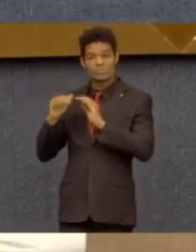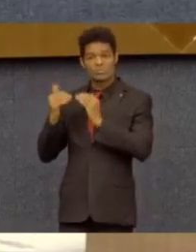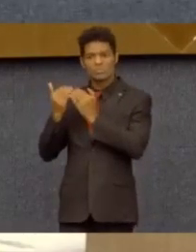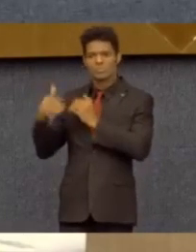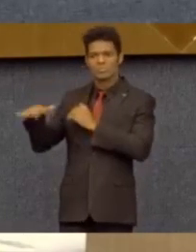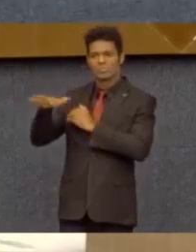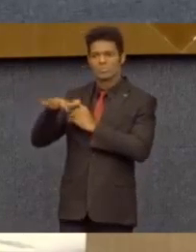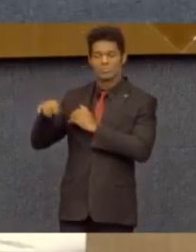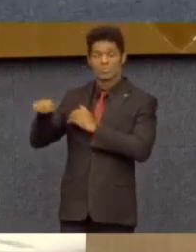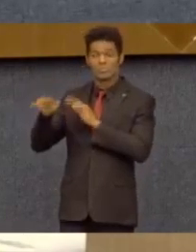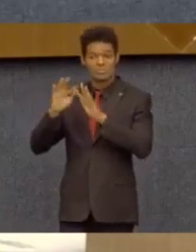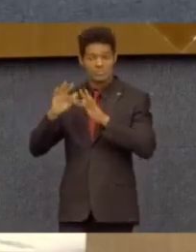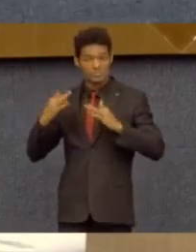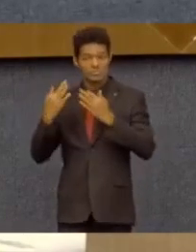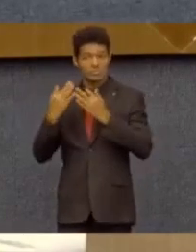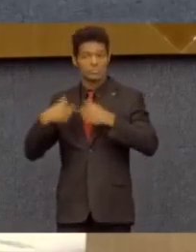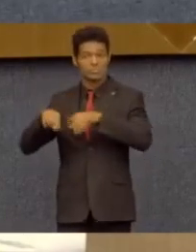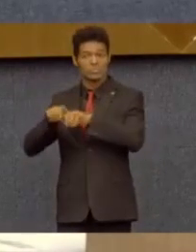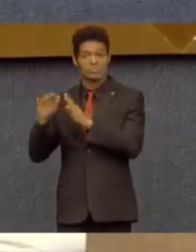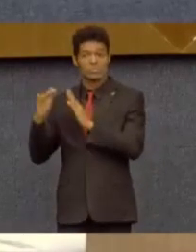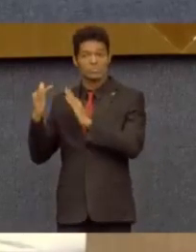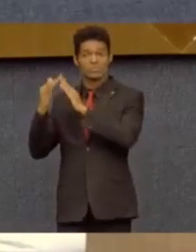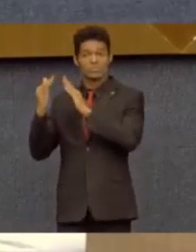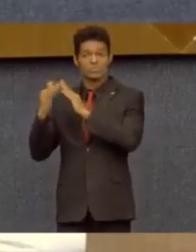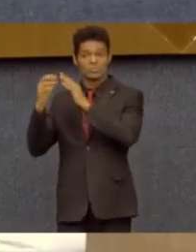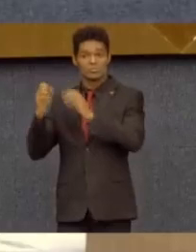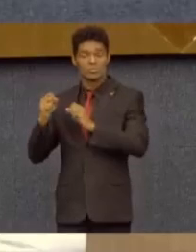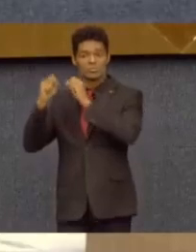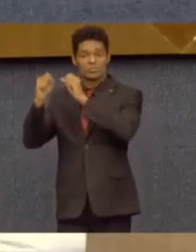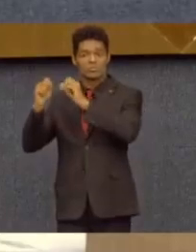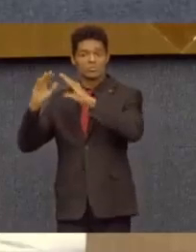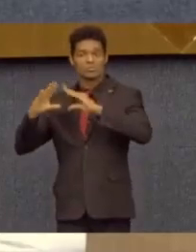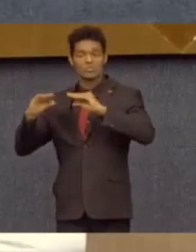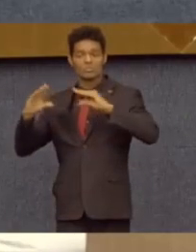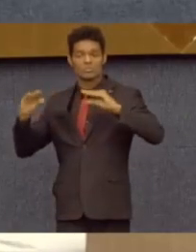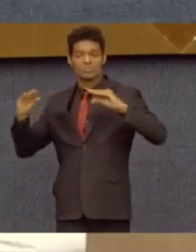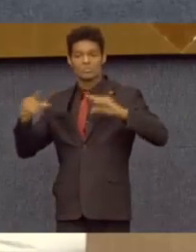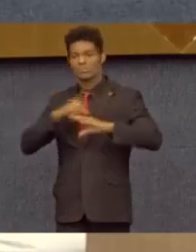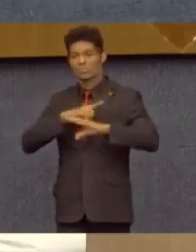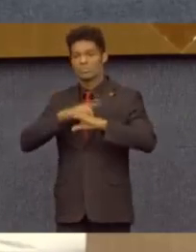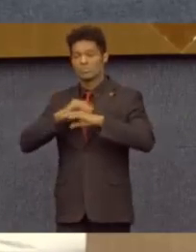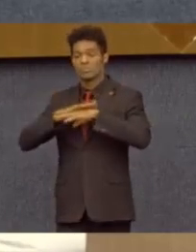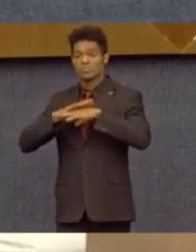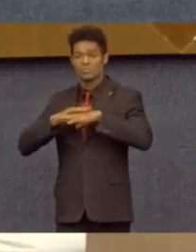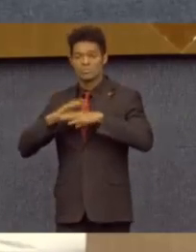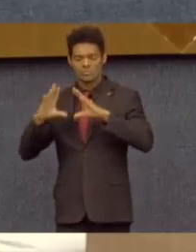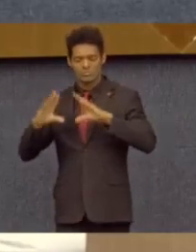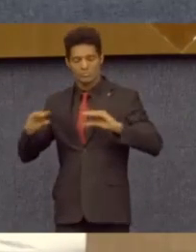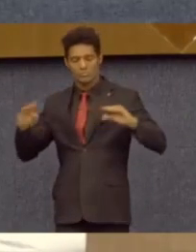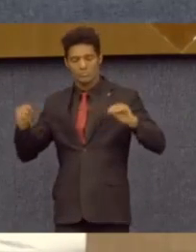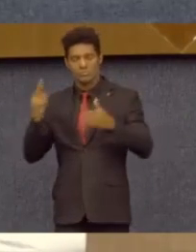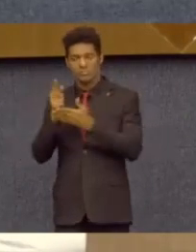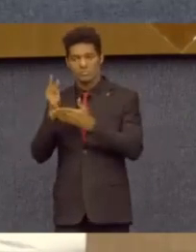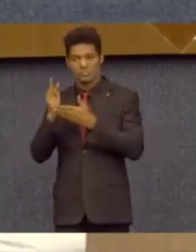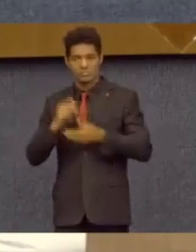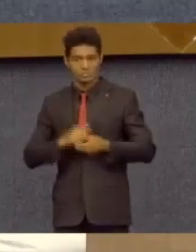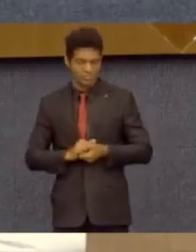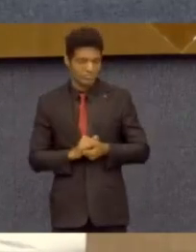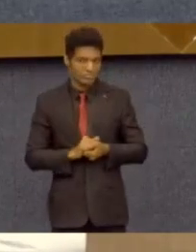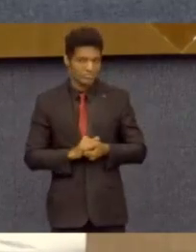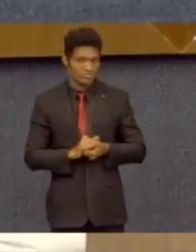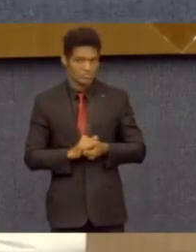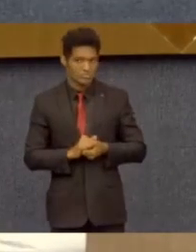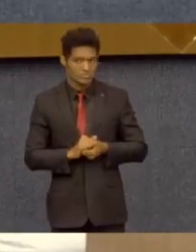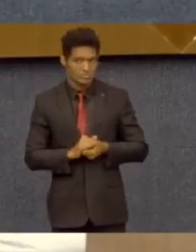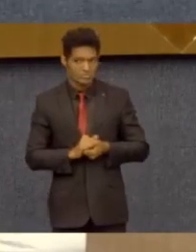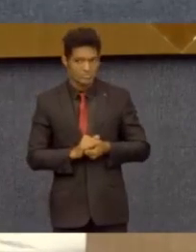famílias, onde os moradores possam ter um pouco de tranquilidade e de conforto. Então, em